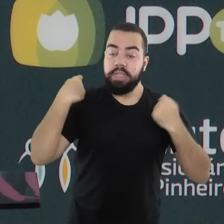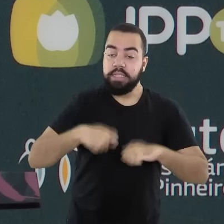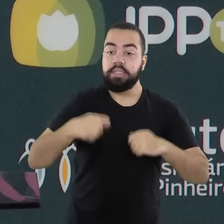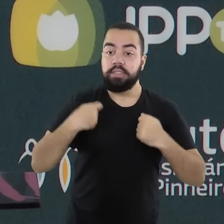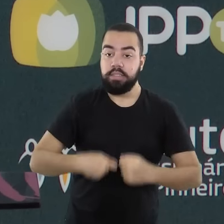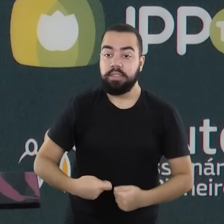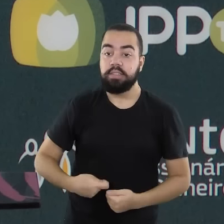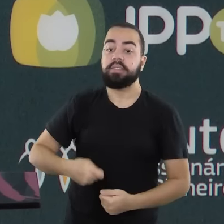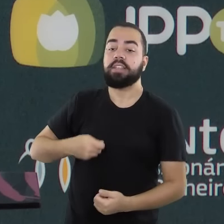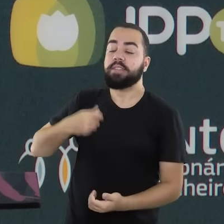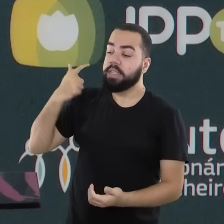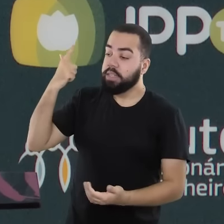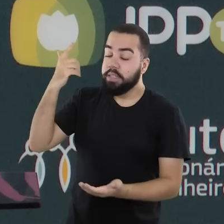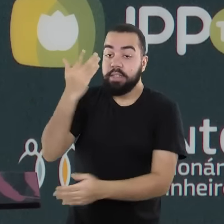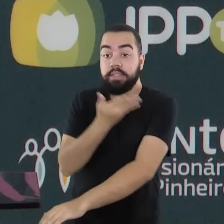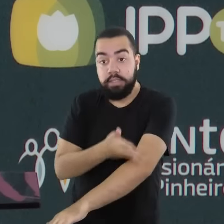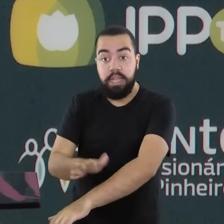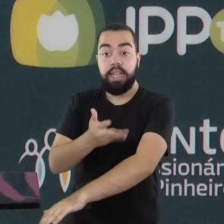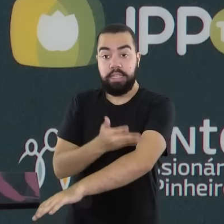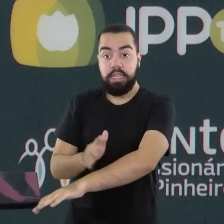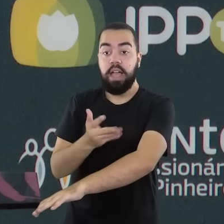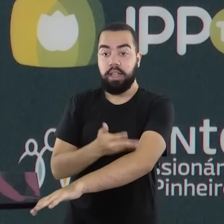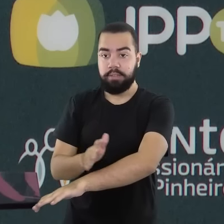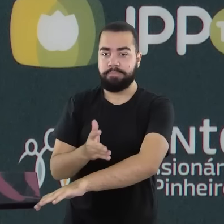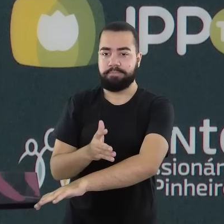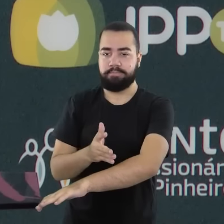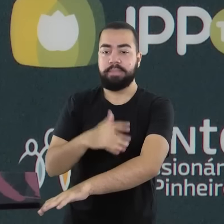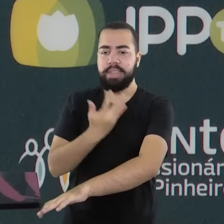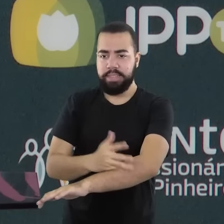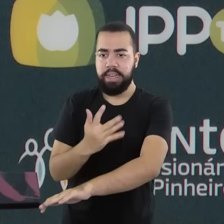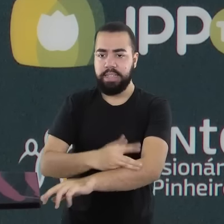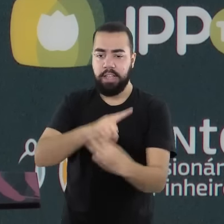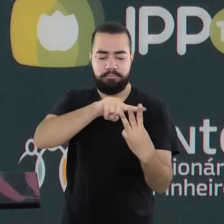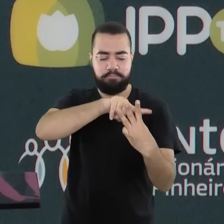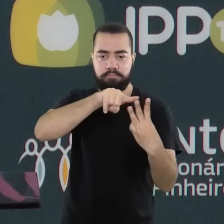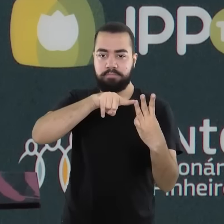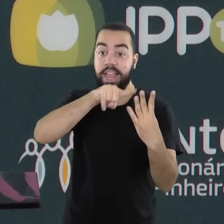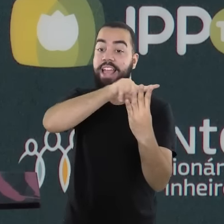prática esses princípios que são exigidos aqui.